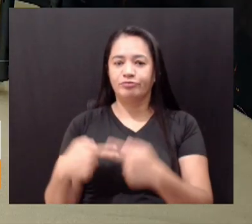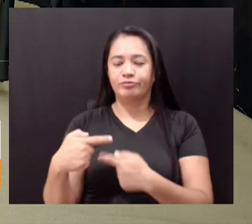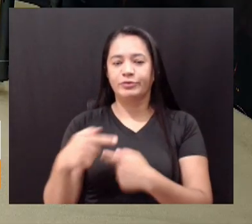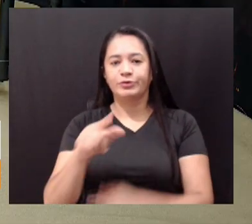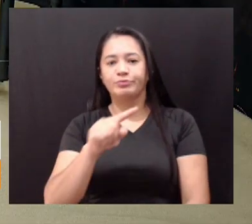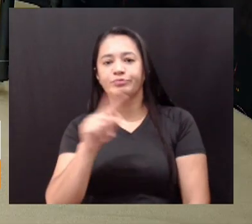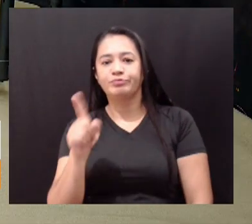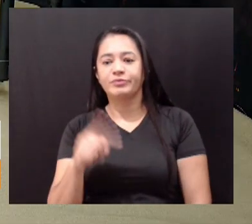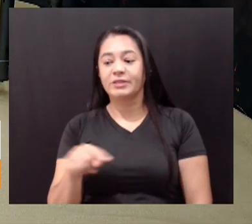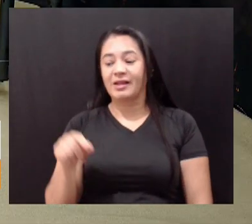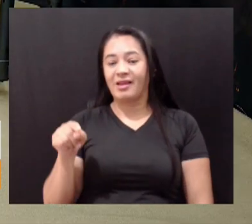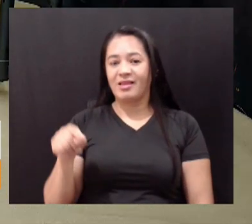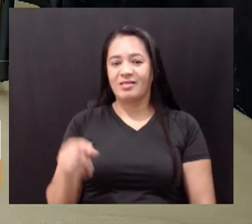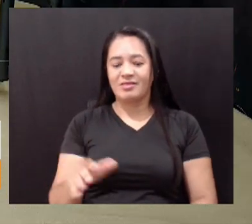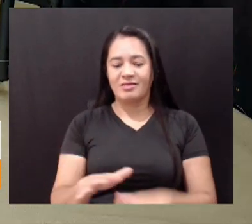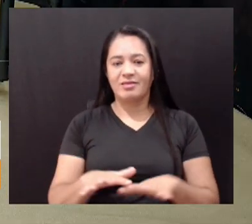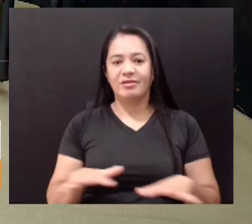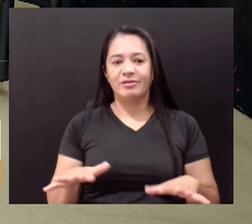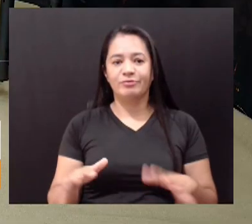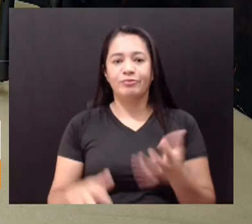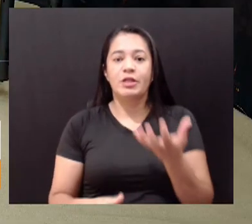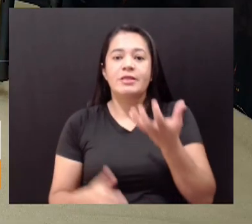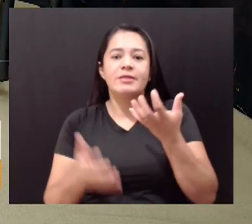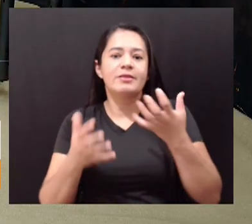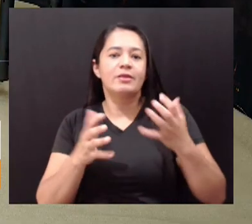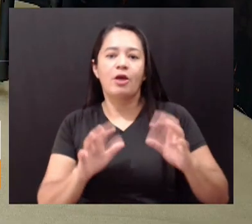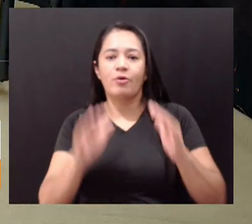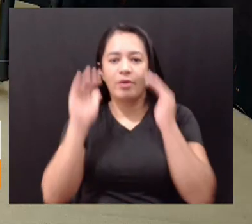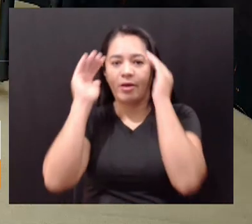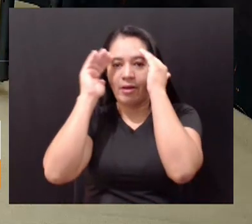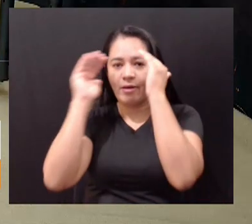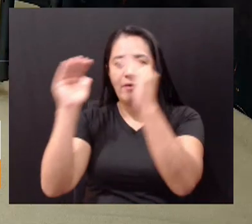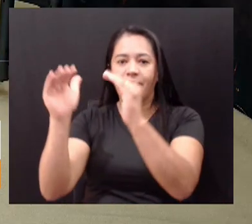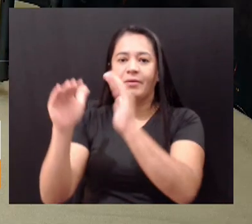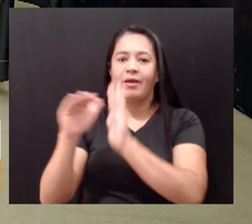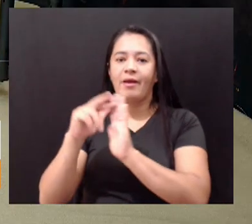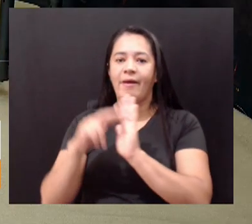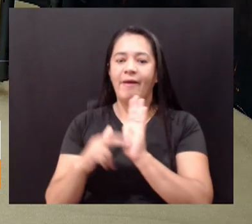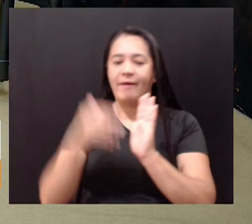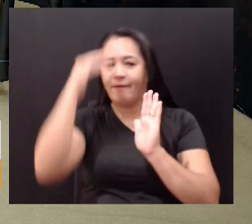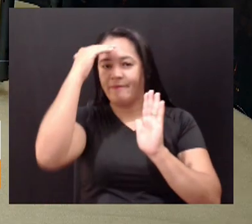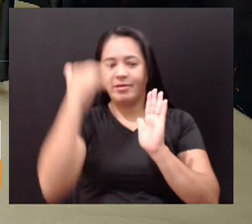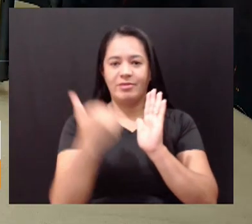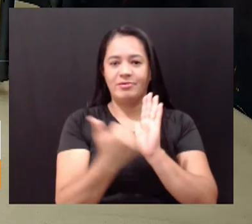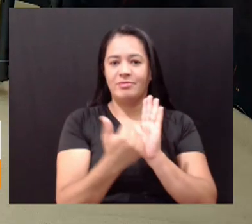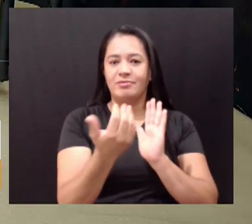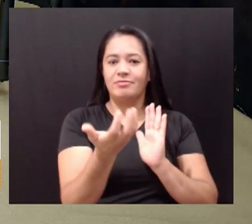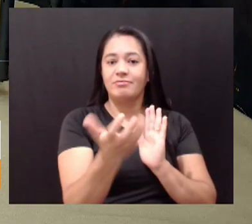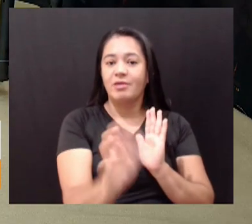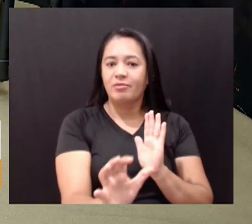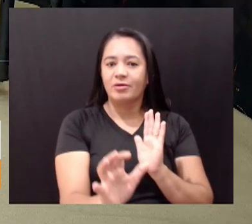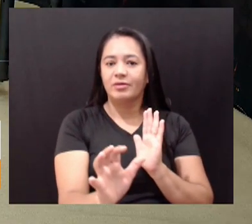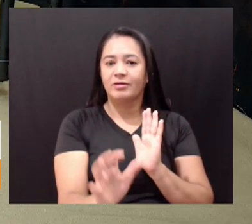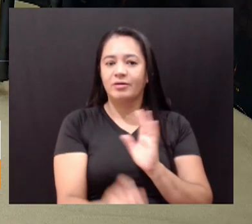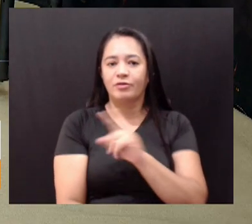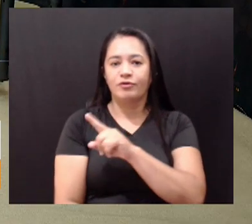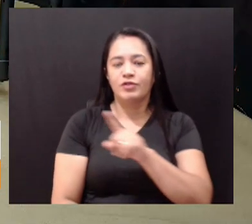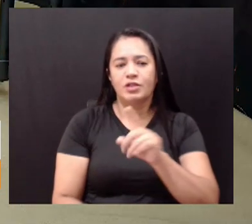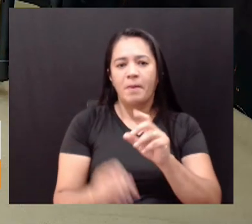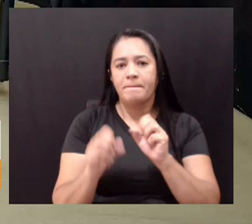querer obedecer às regras. Tem algum caso, assim, que você pode falar para a gente de que a pessoa teve que